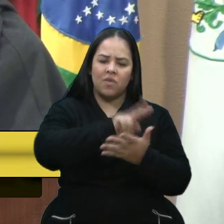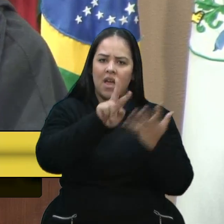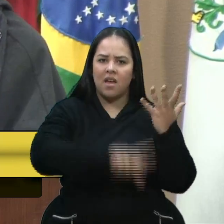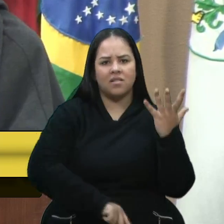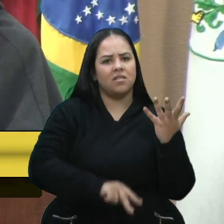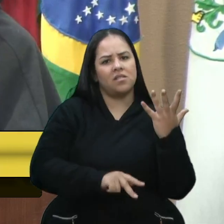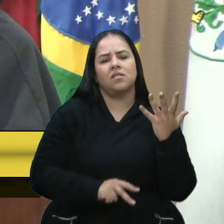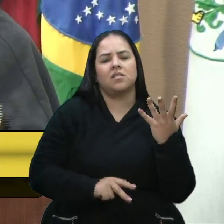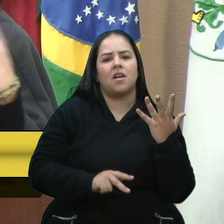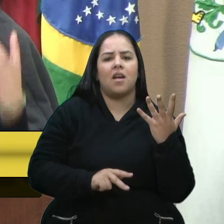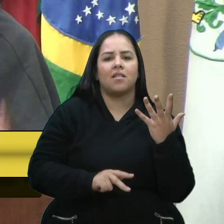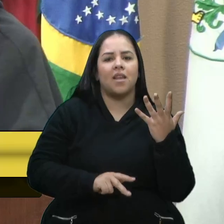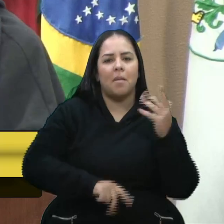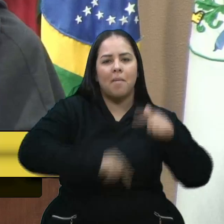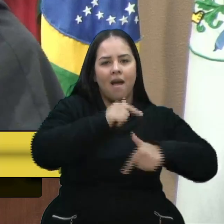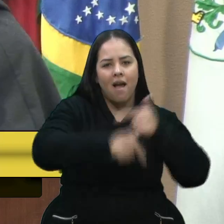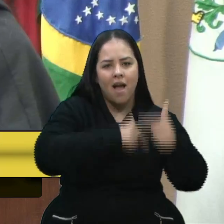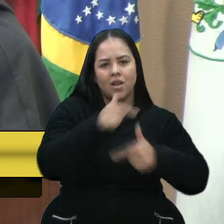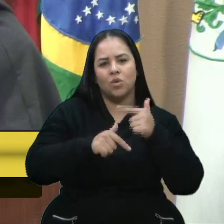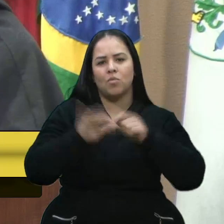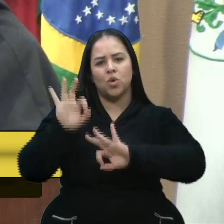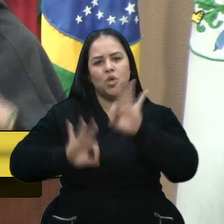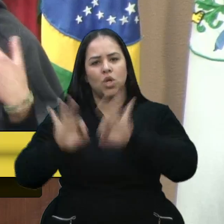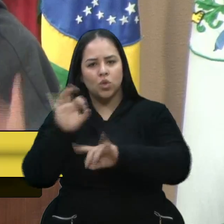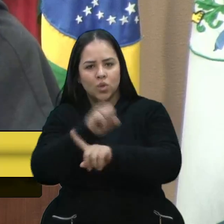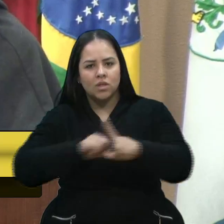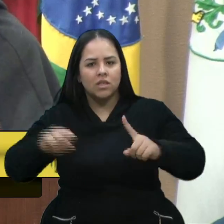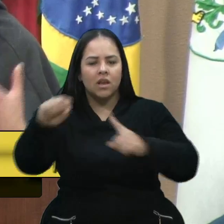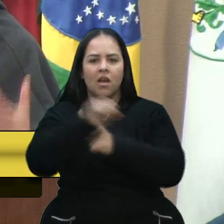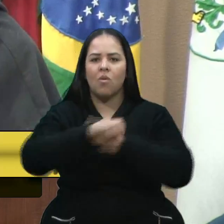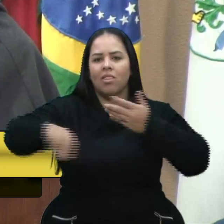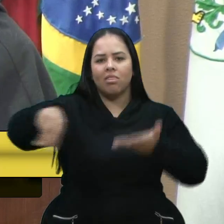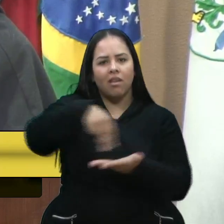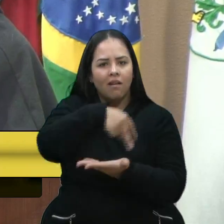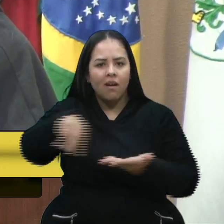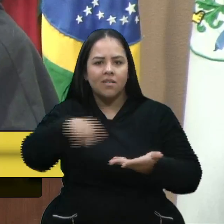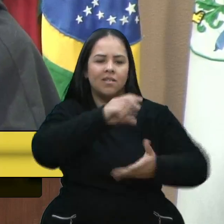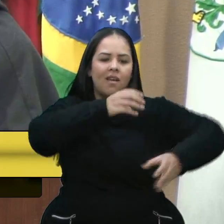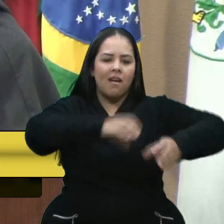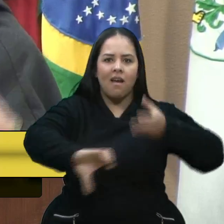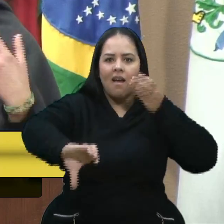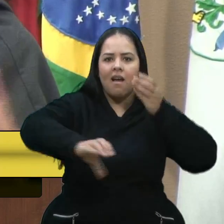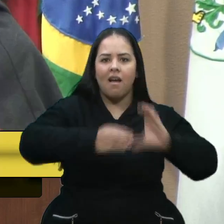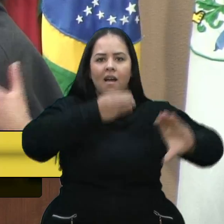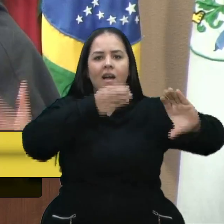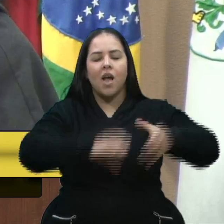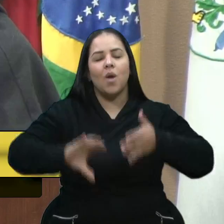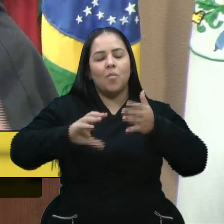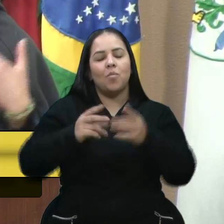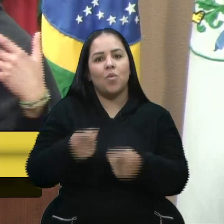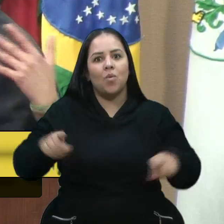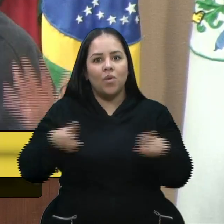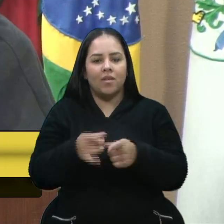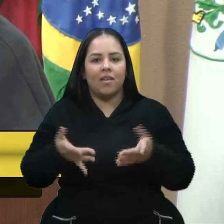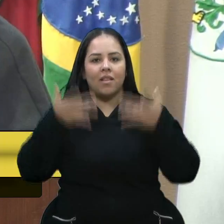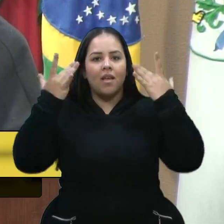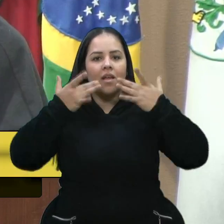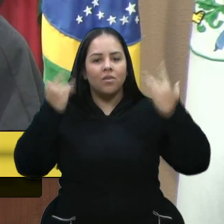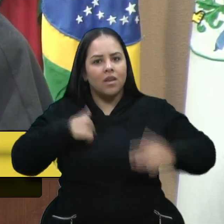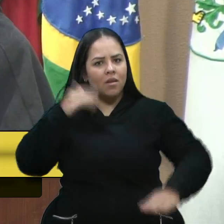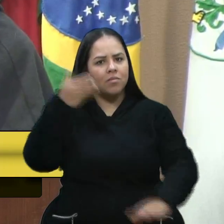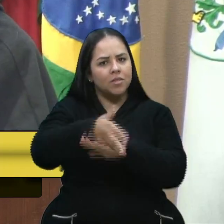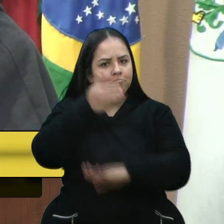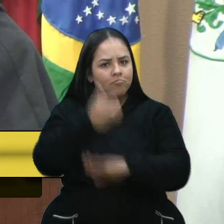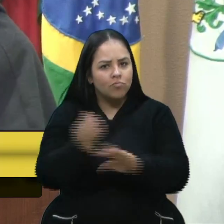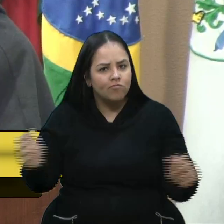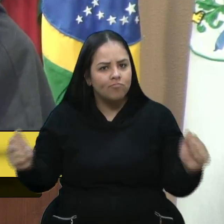projetos sociais, como dança, coral, música e teatro, foi quando eu fui me sentindo pertencente à cidade